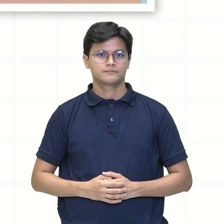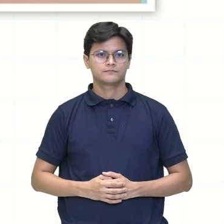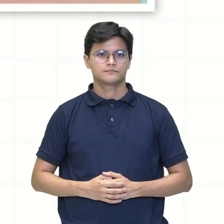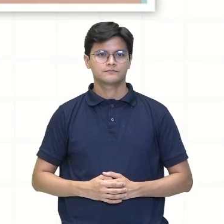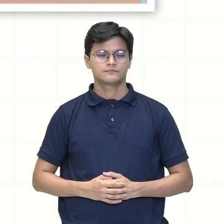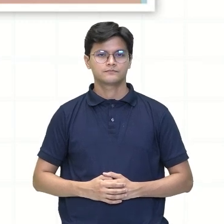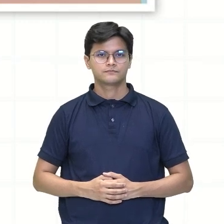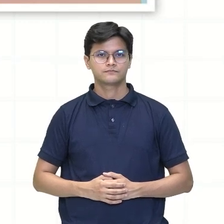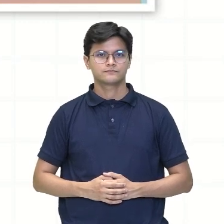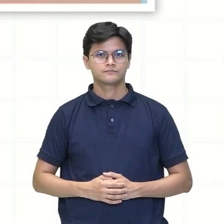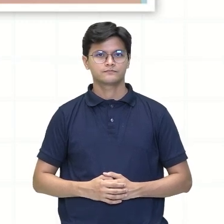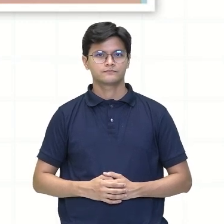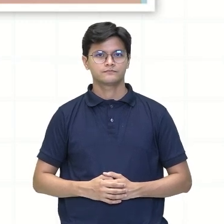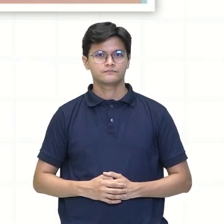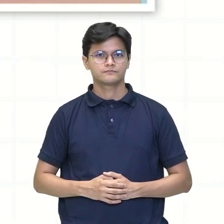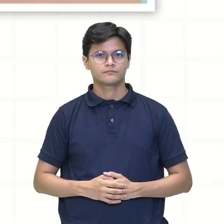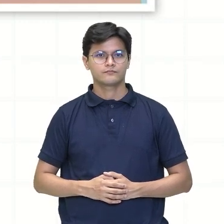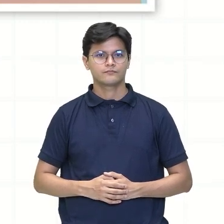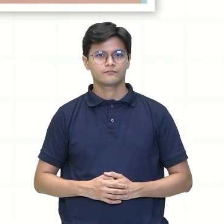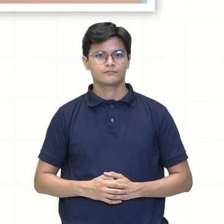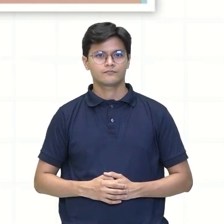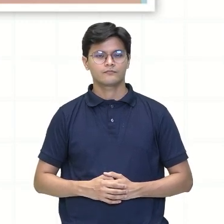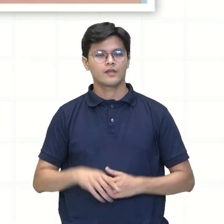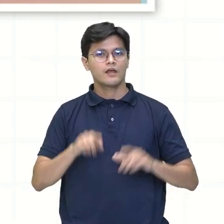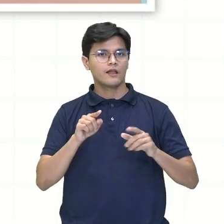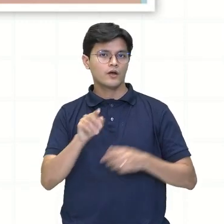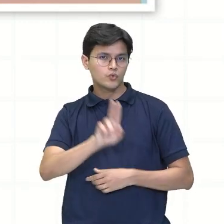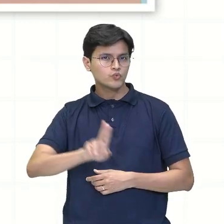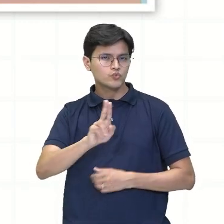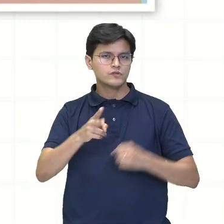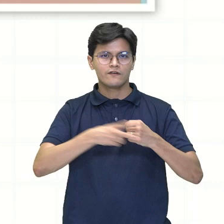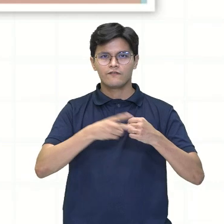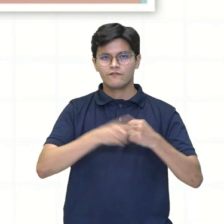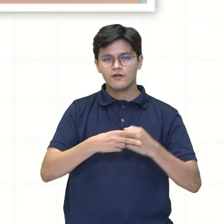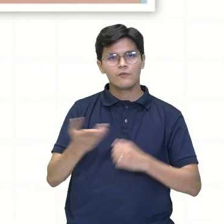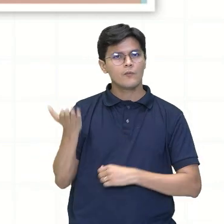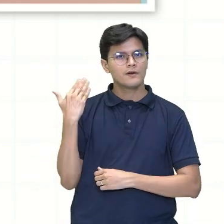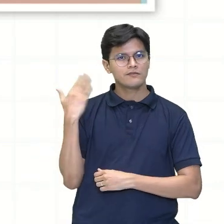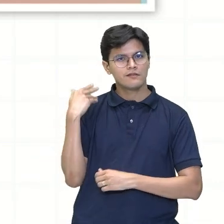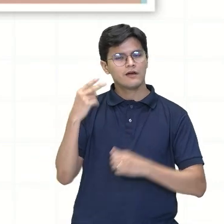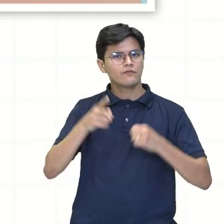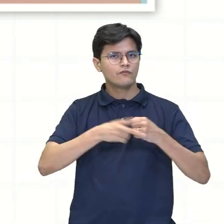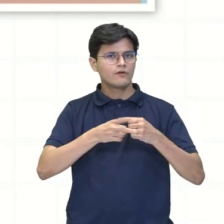ele é um verbo no passado e é um verbo regular.